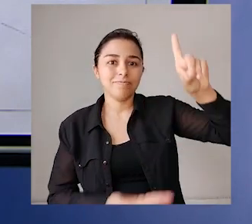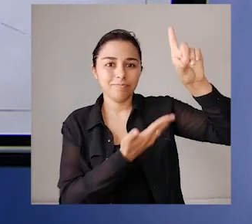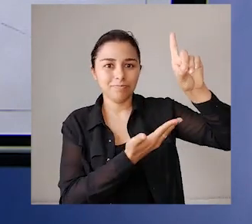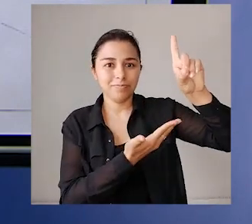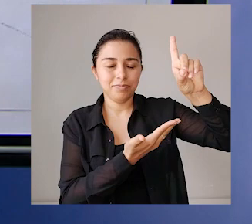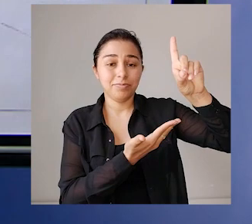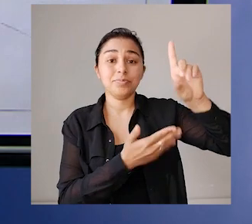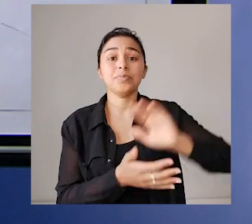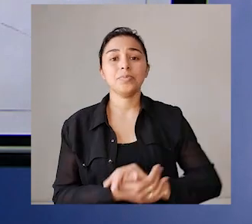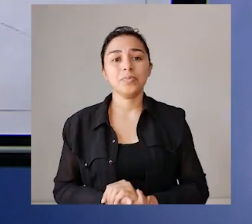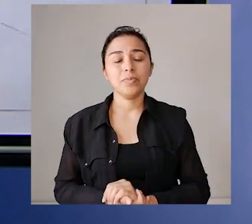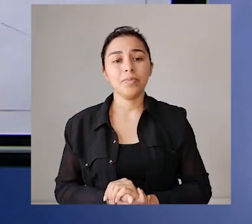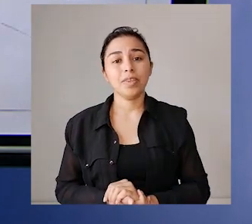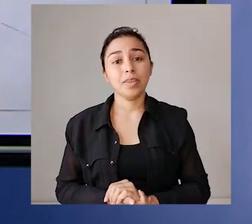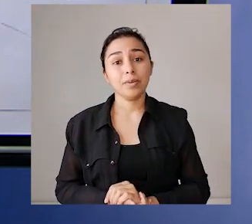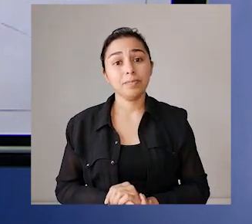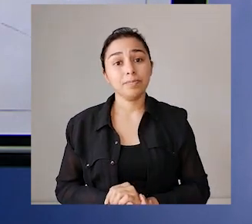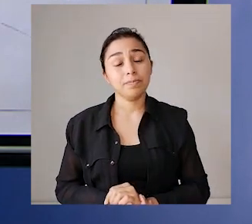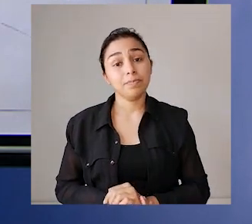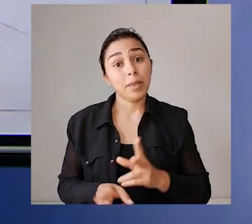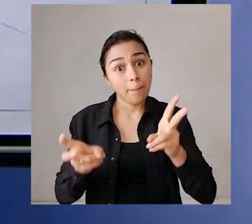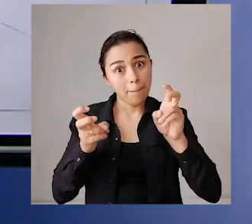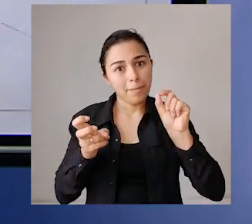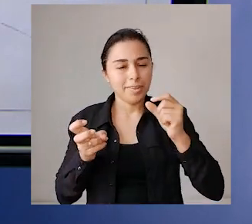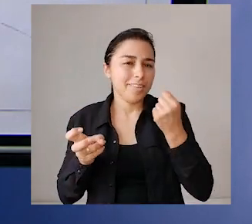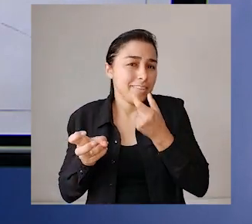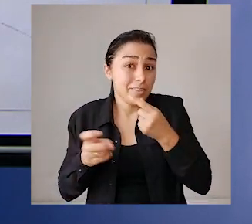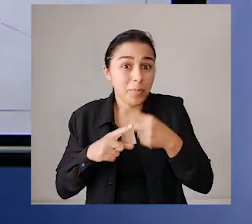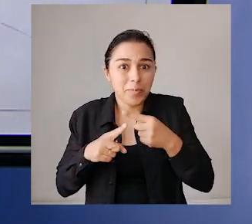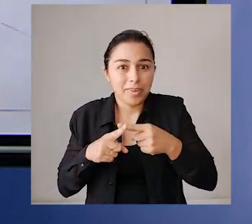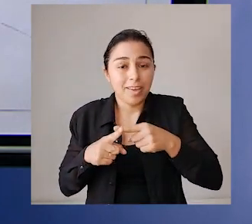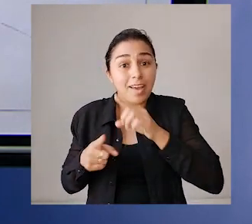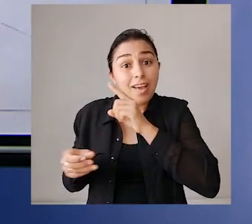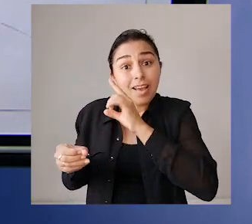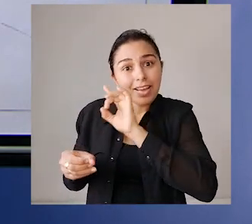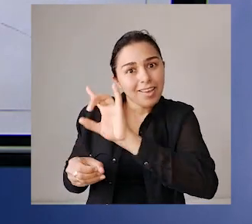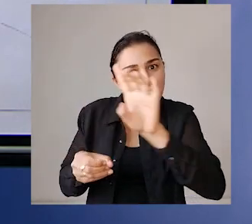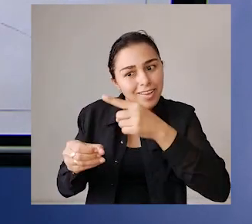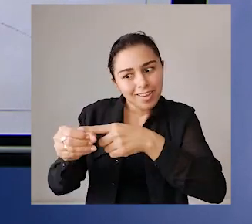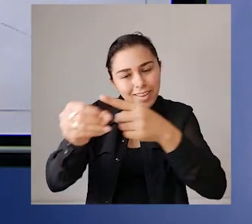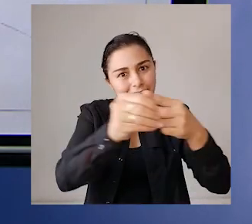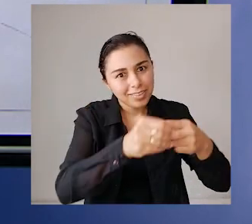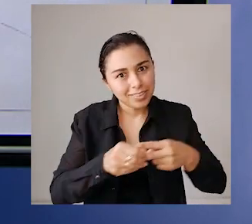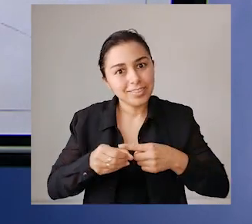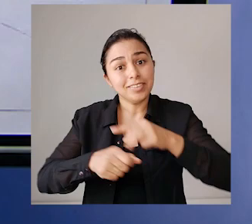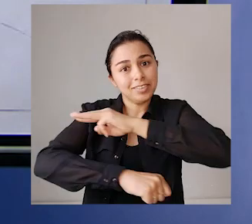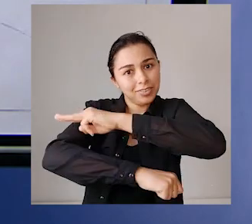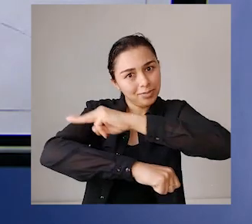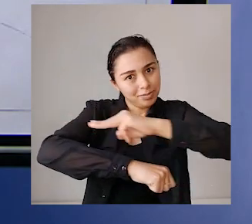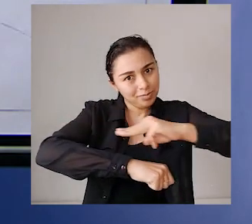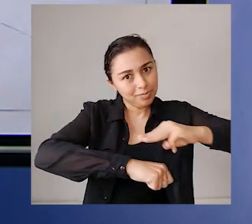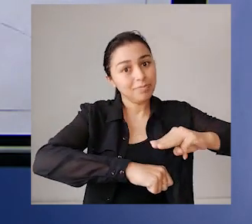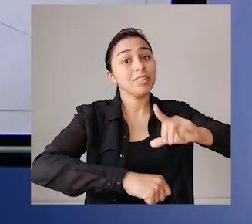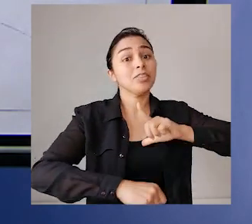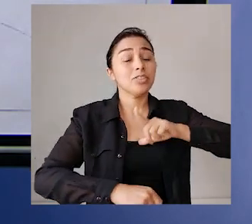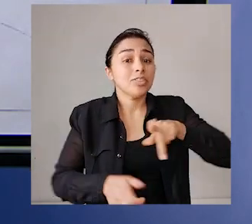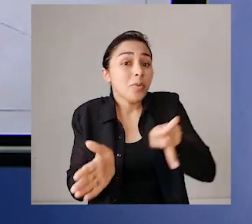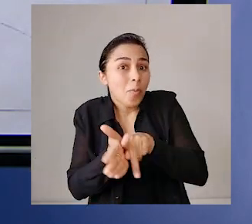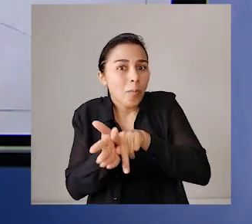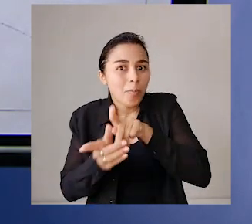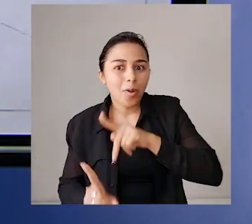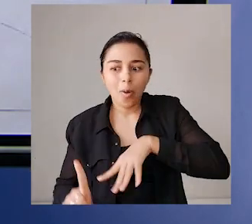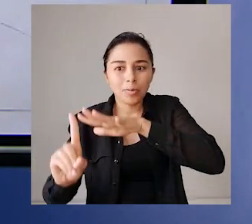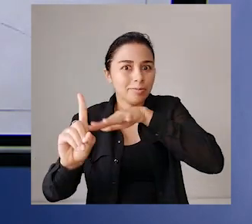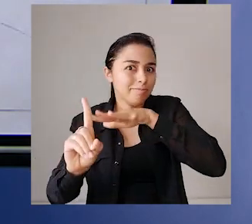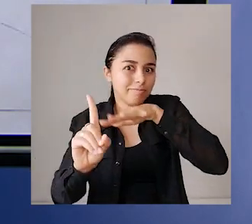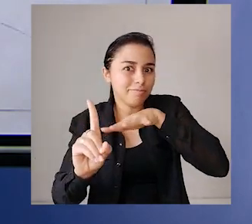único Deus. E olha só que engraçado, lá cada cidade tinha o seu Deus. Cada cidade cultuava um